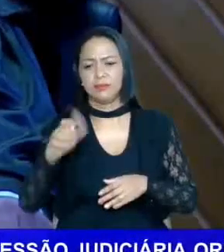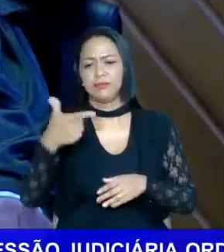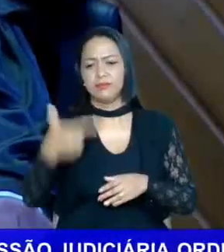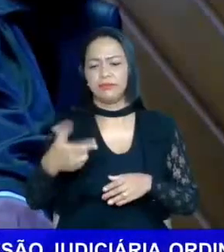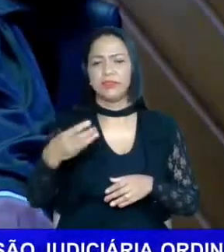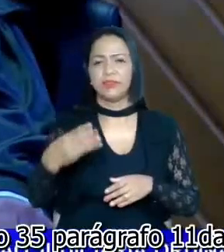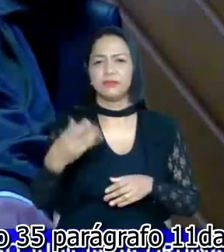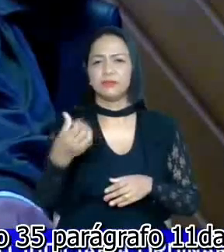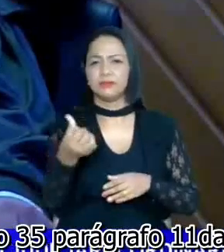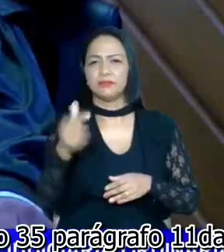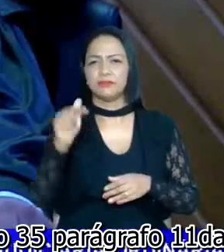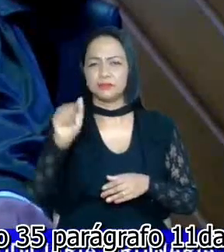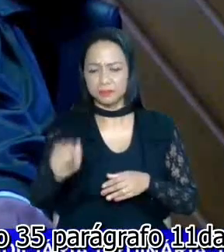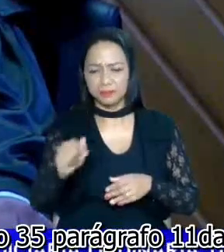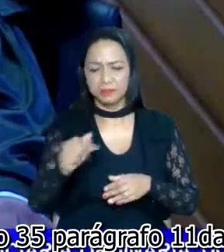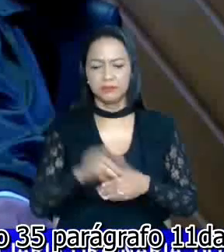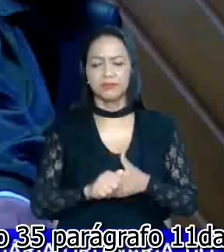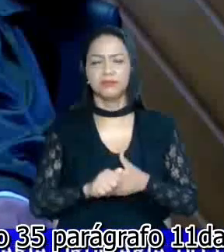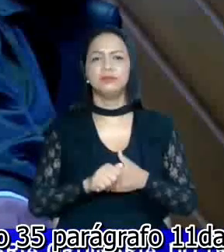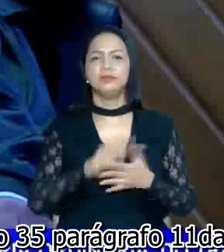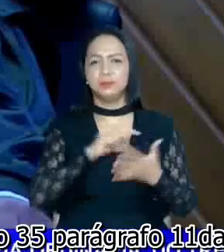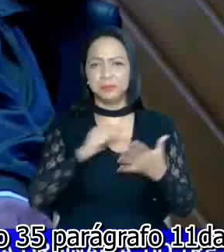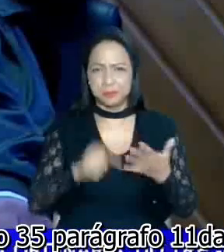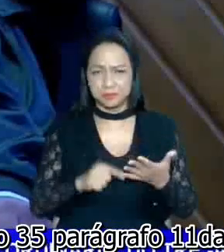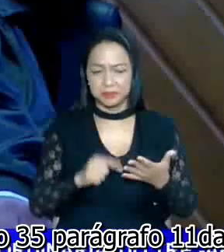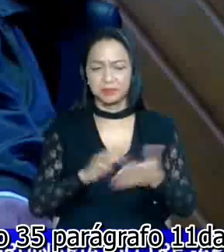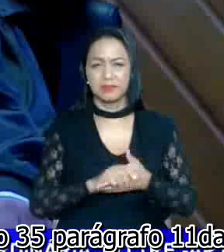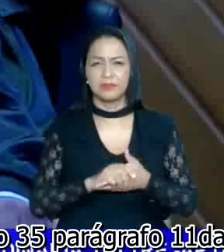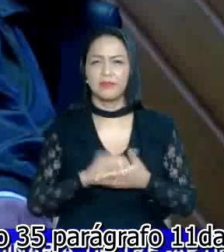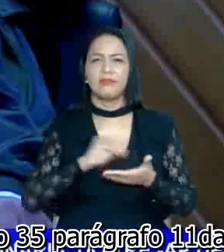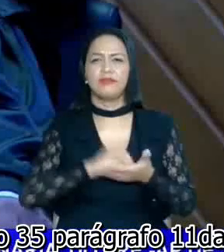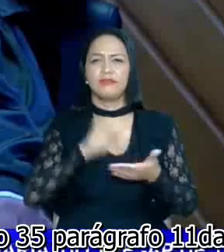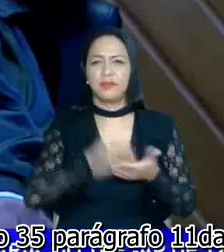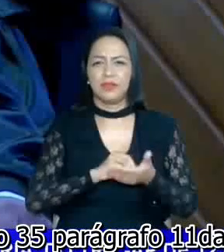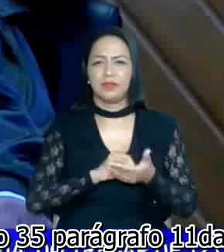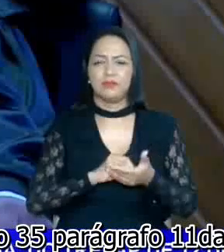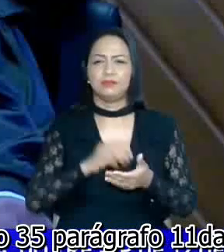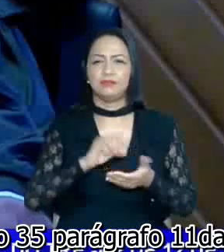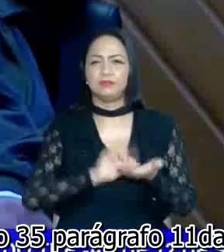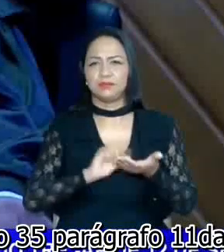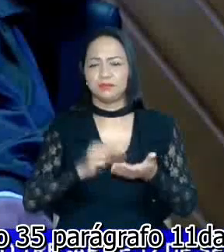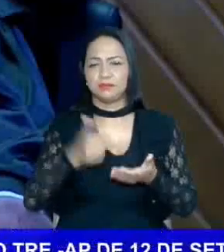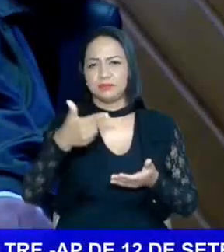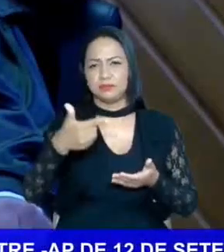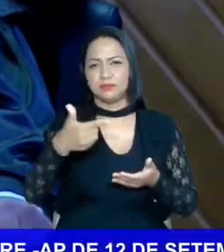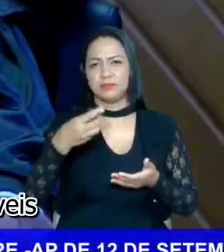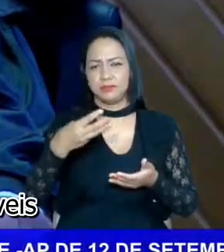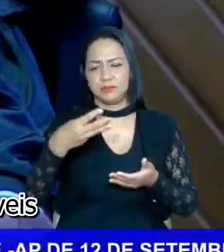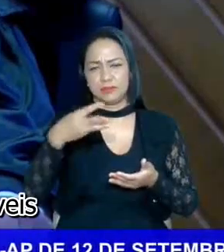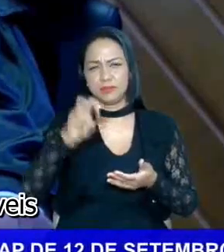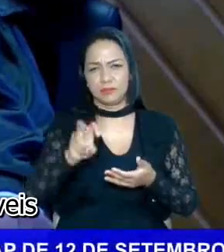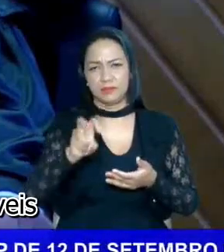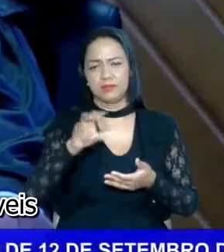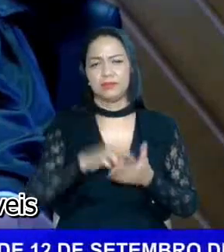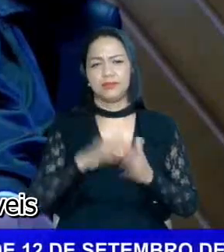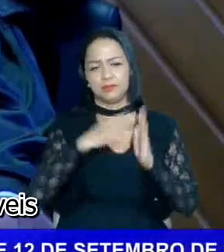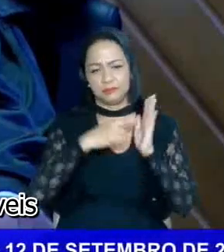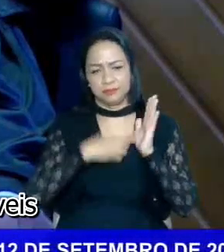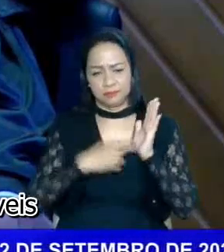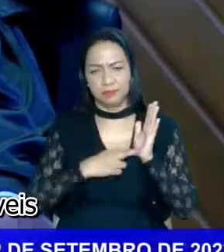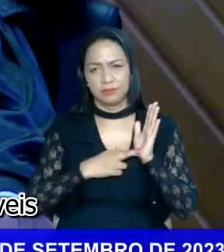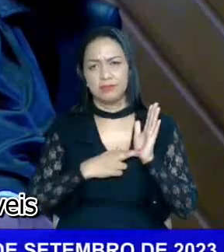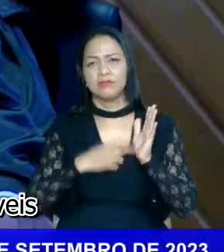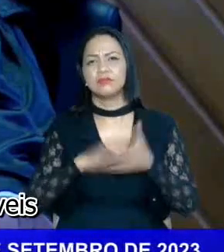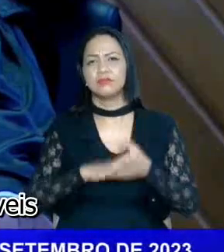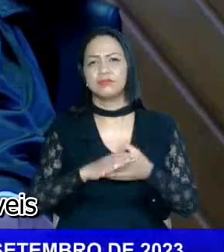23.607. Aponta ainda a omissão no julgado quanto à incidência do artigo 35, parágrafo 11 da norma de regência, em